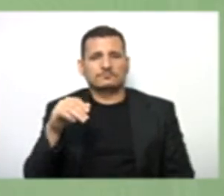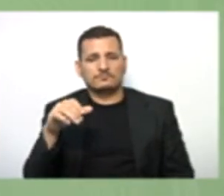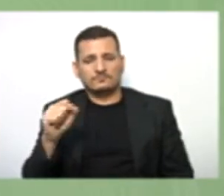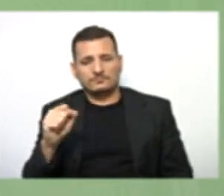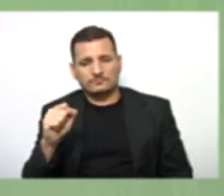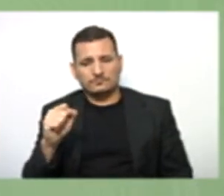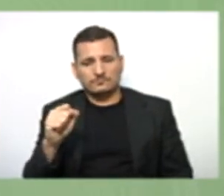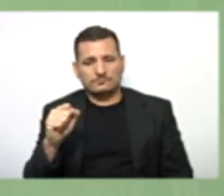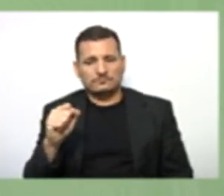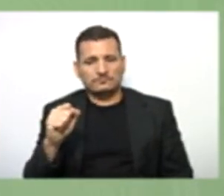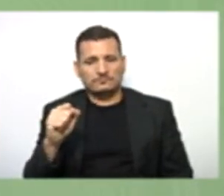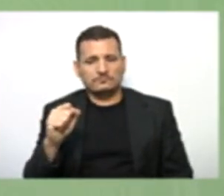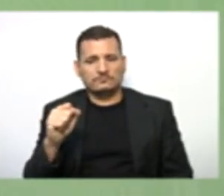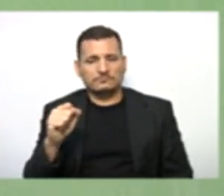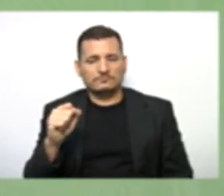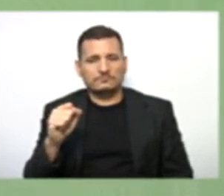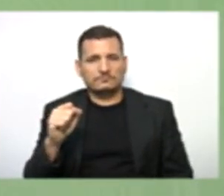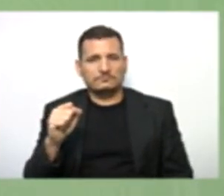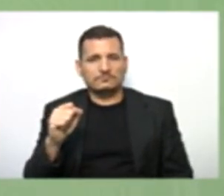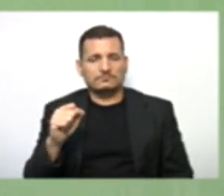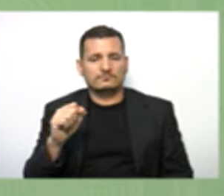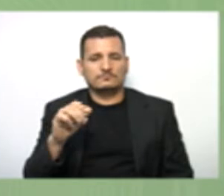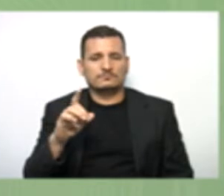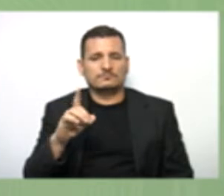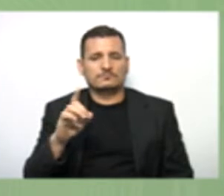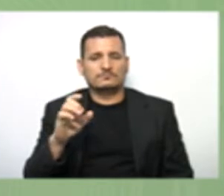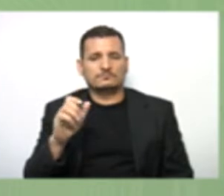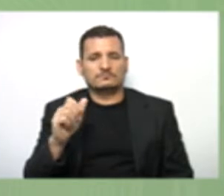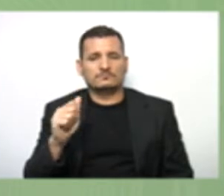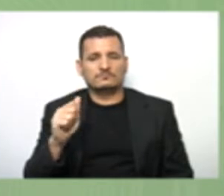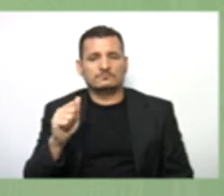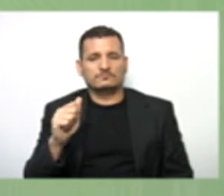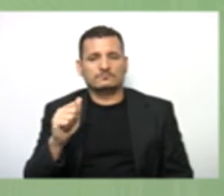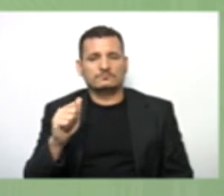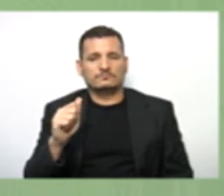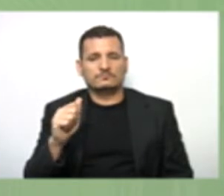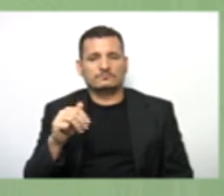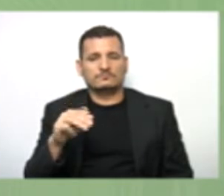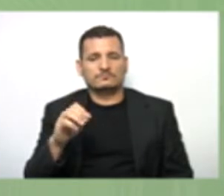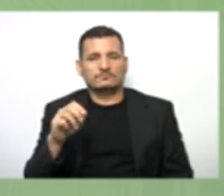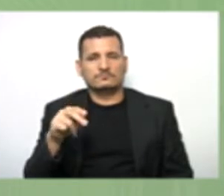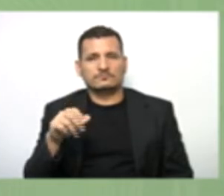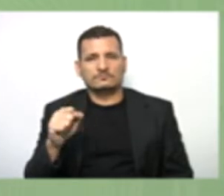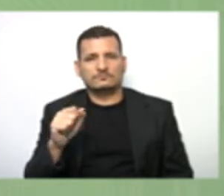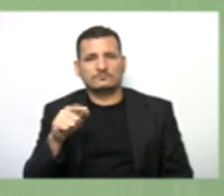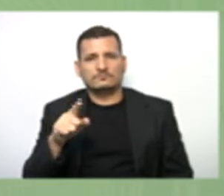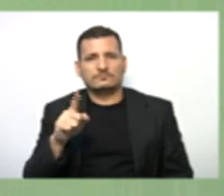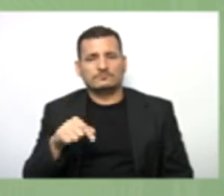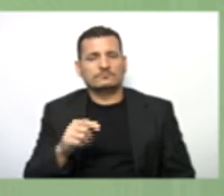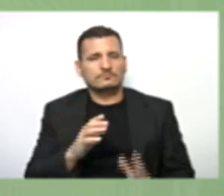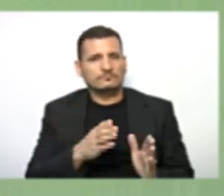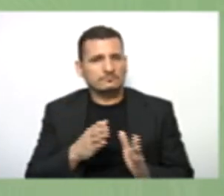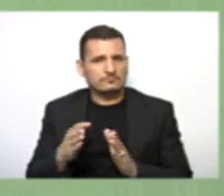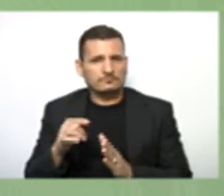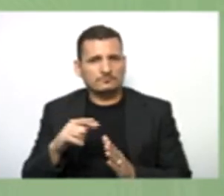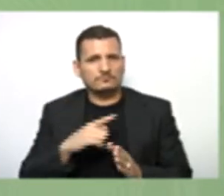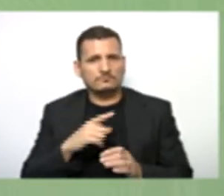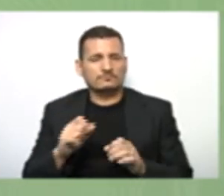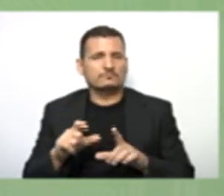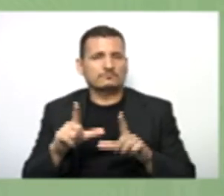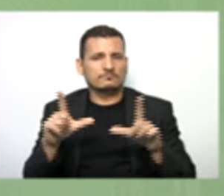É assim mesmo que se pronuncia, tá? Se escreve diferente. Os daemons são processos que são executados, então,